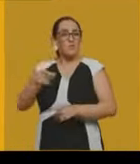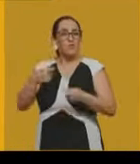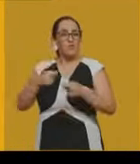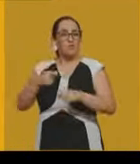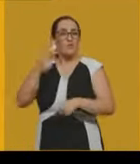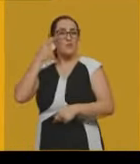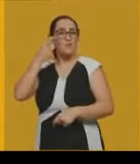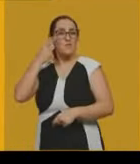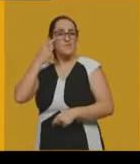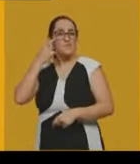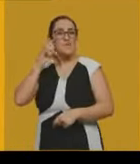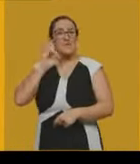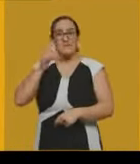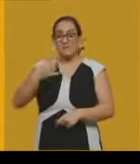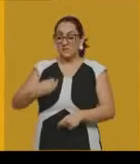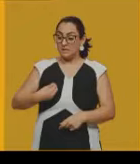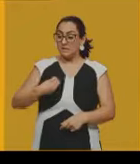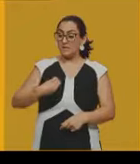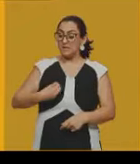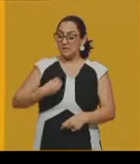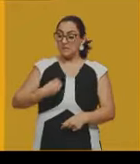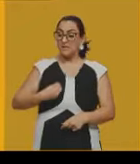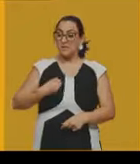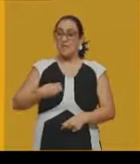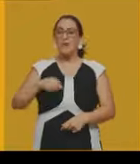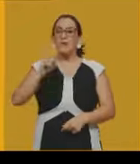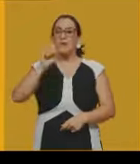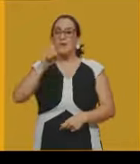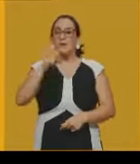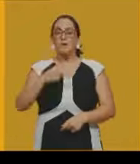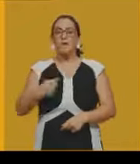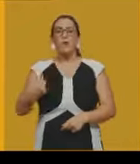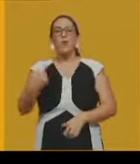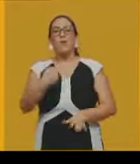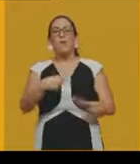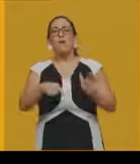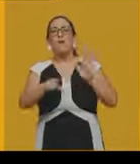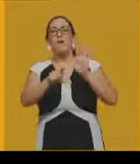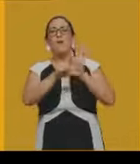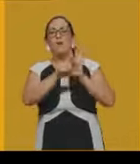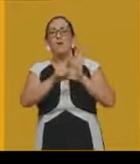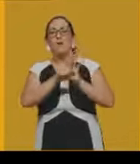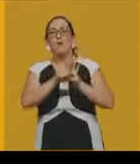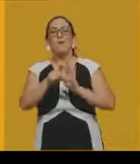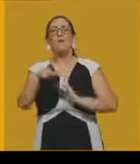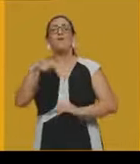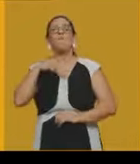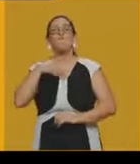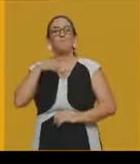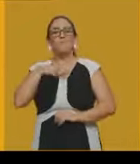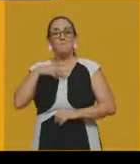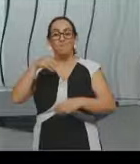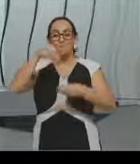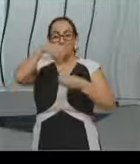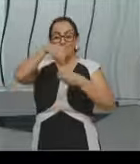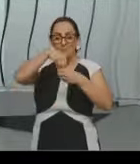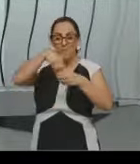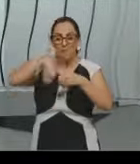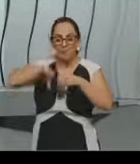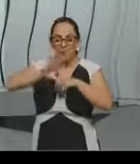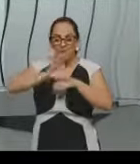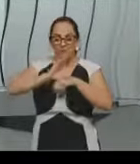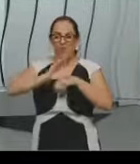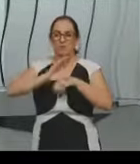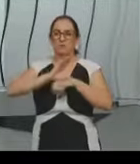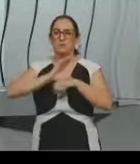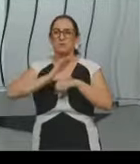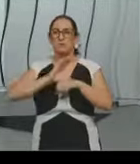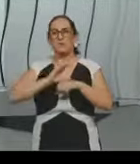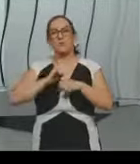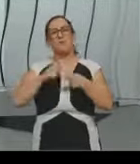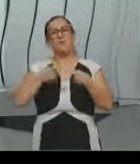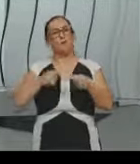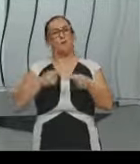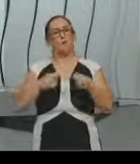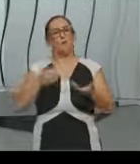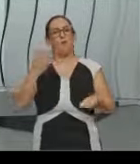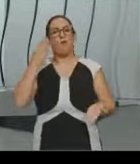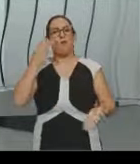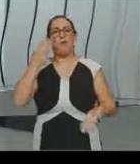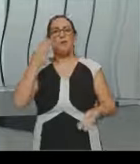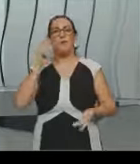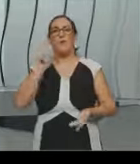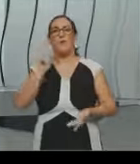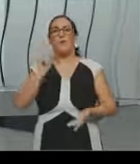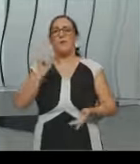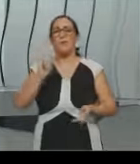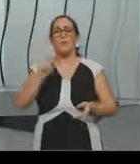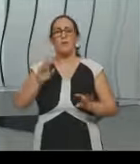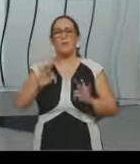nossa lei, na nossa Constituição, existe aí um abismo na prática ainda, infelizmente, né? Porque nós sabemos que nem todos esses